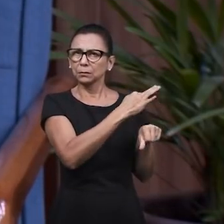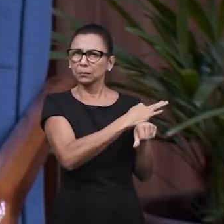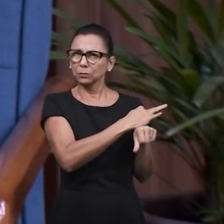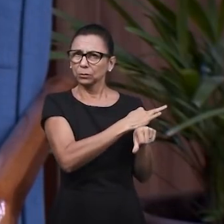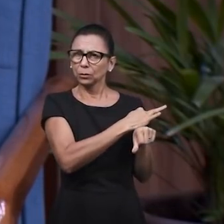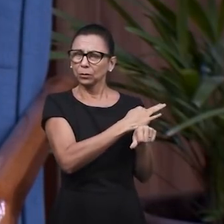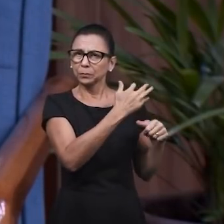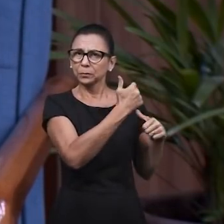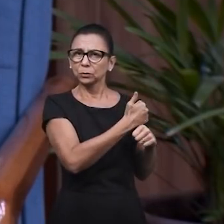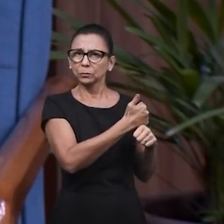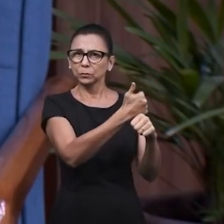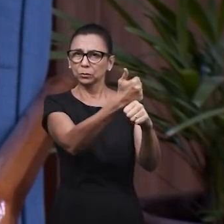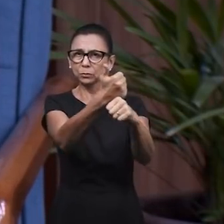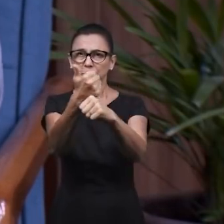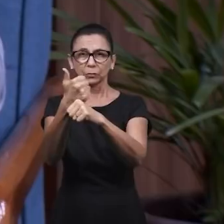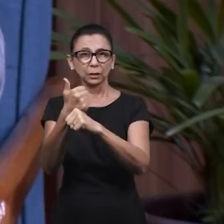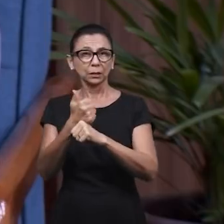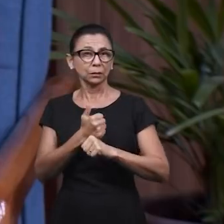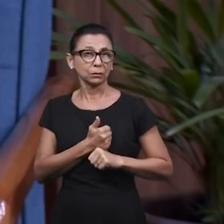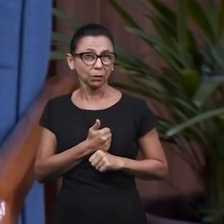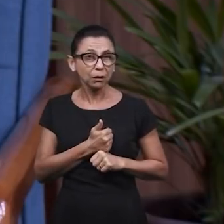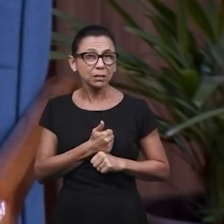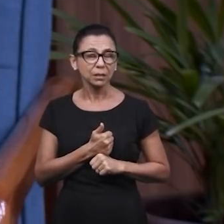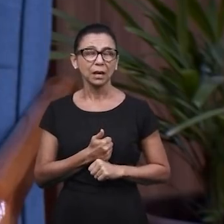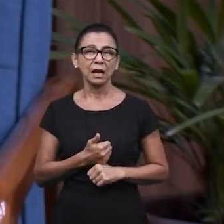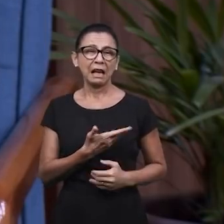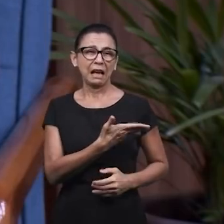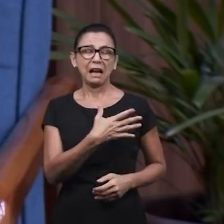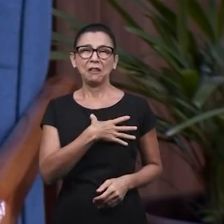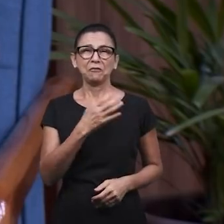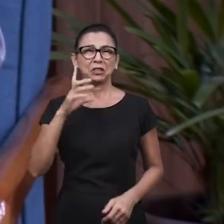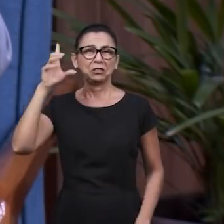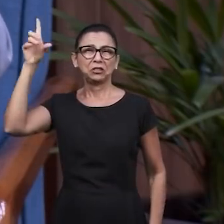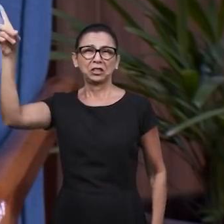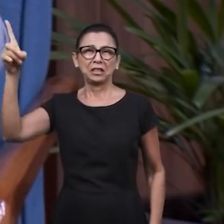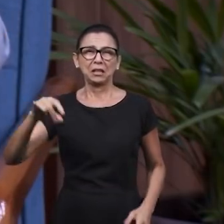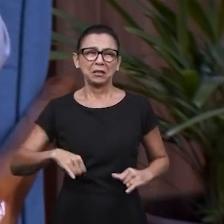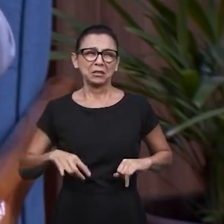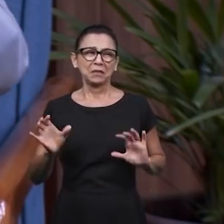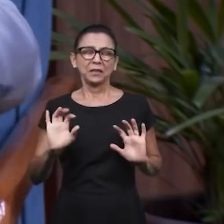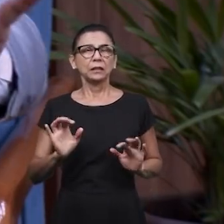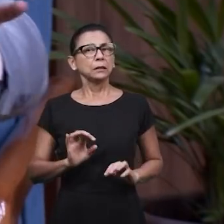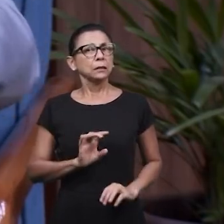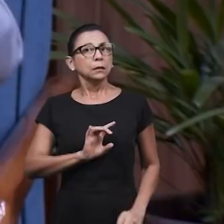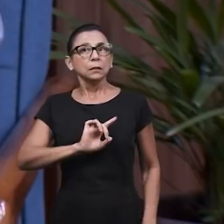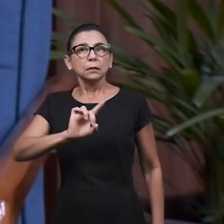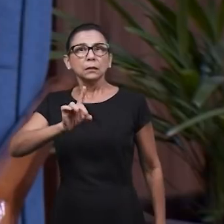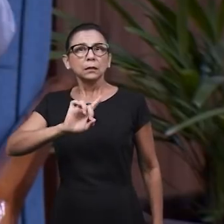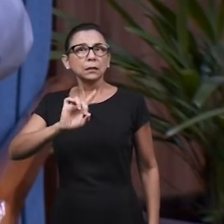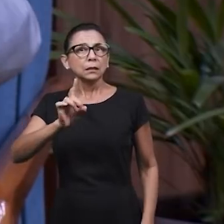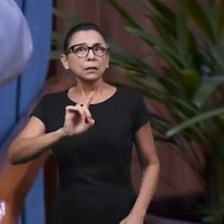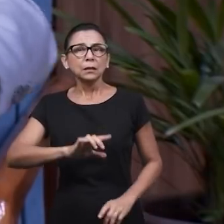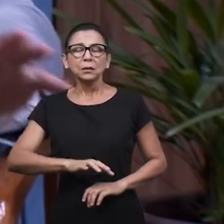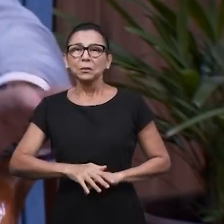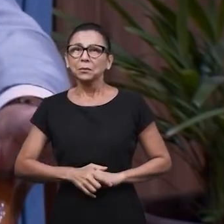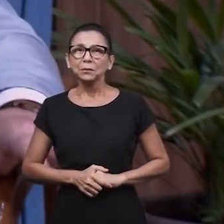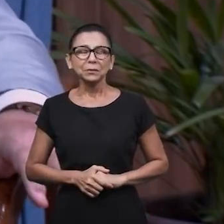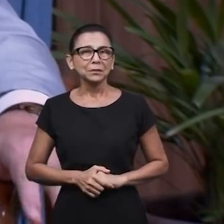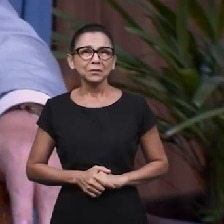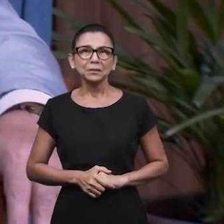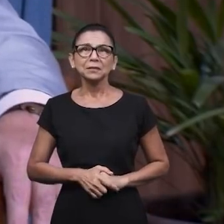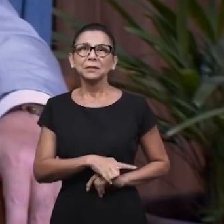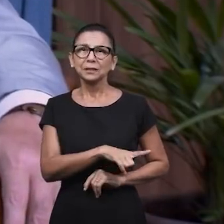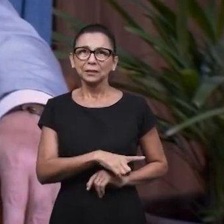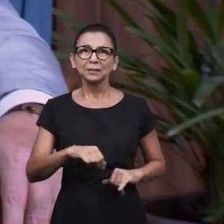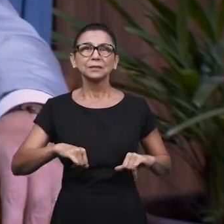por nós, pelo fato dele ser filho de Deus, ele não foi livre de qualquer dor daquele momento. E